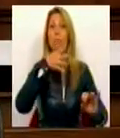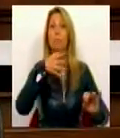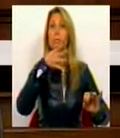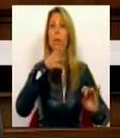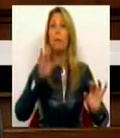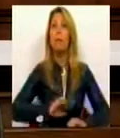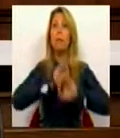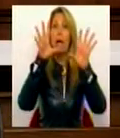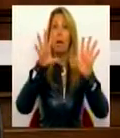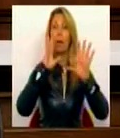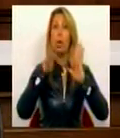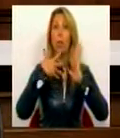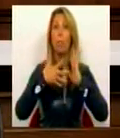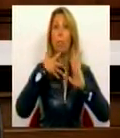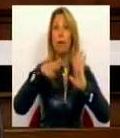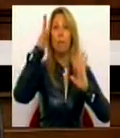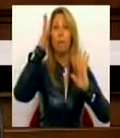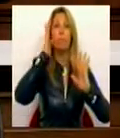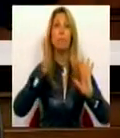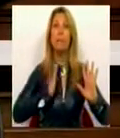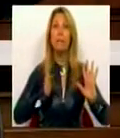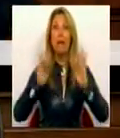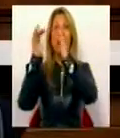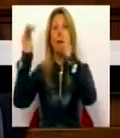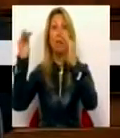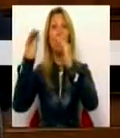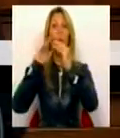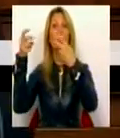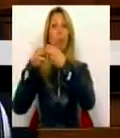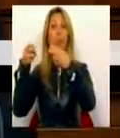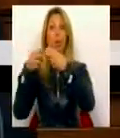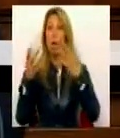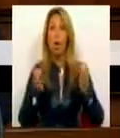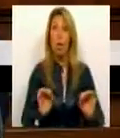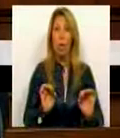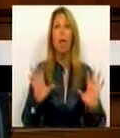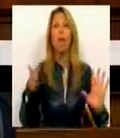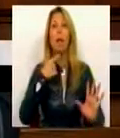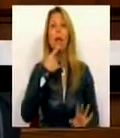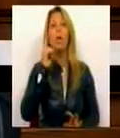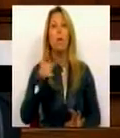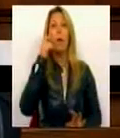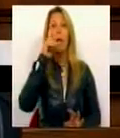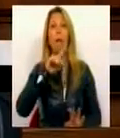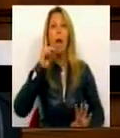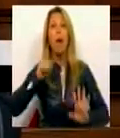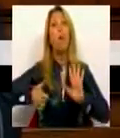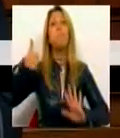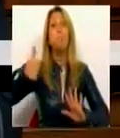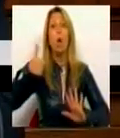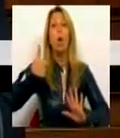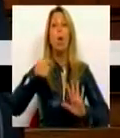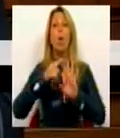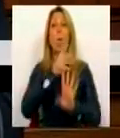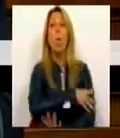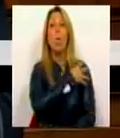militar ao nível de Bruxelas. Isto significava que quem estava a dirigir, o comandante do meu UTM, tinha